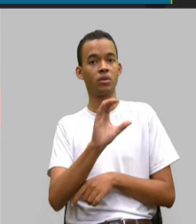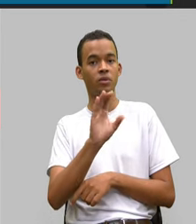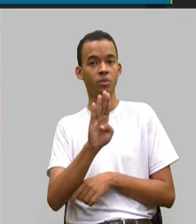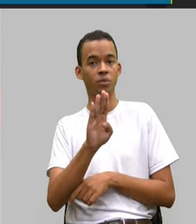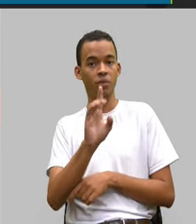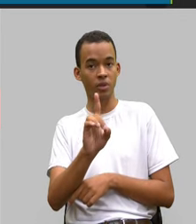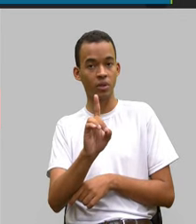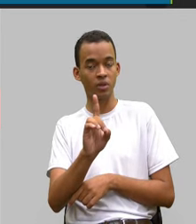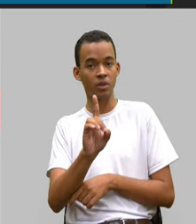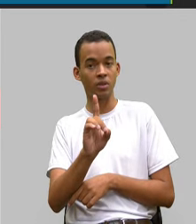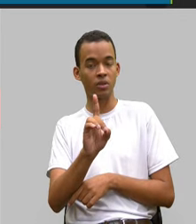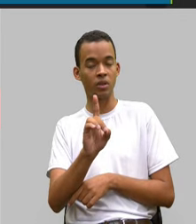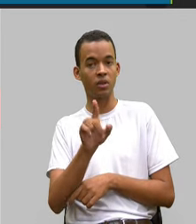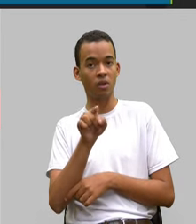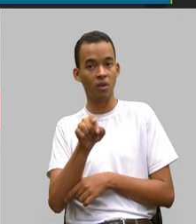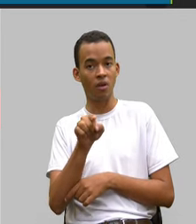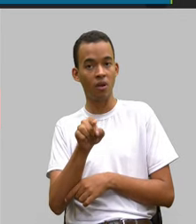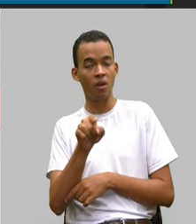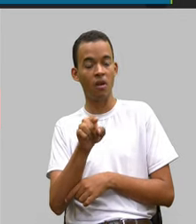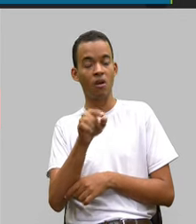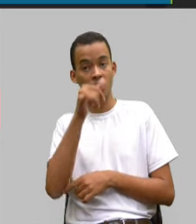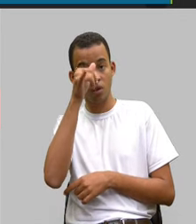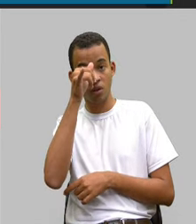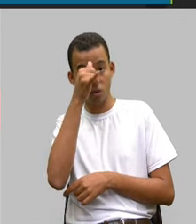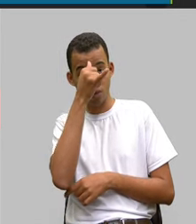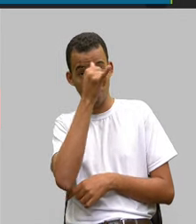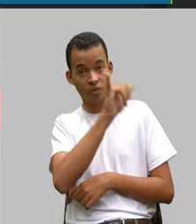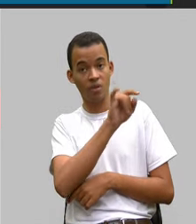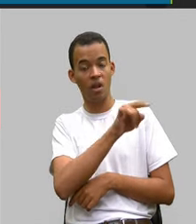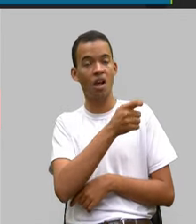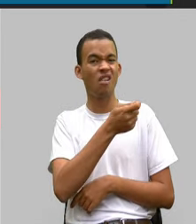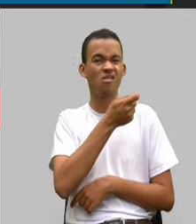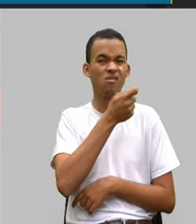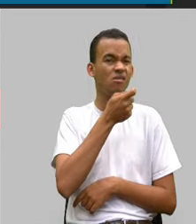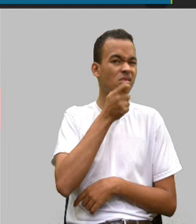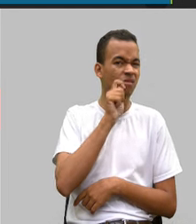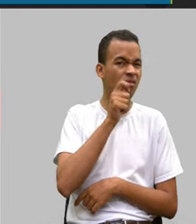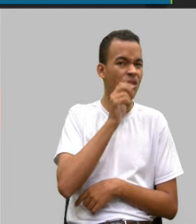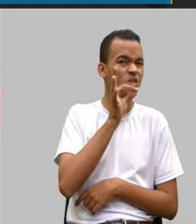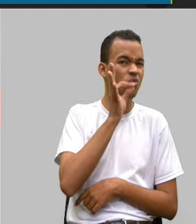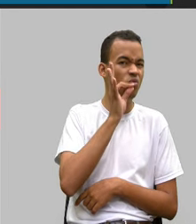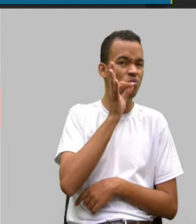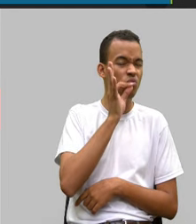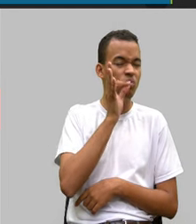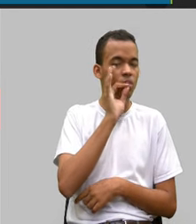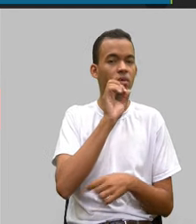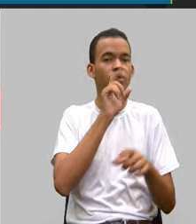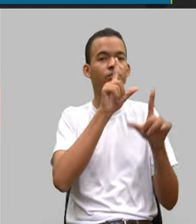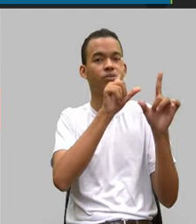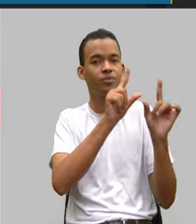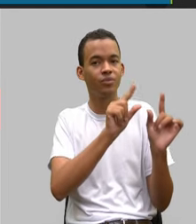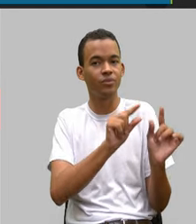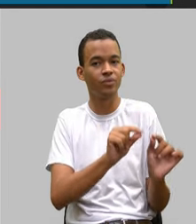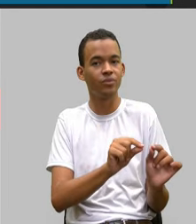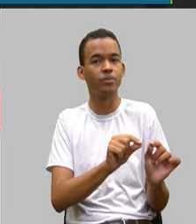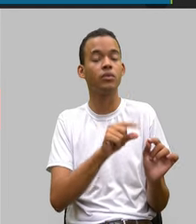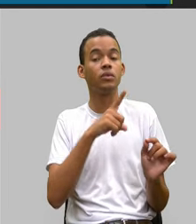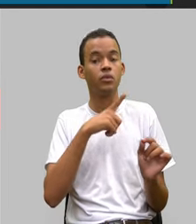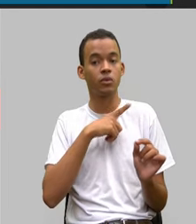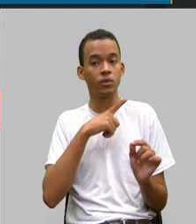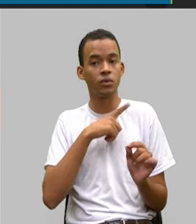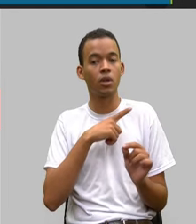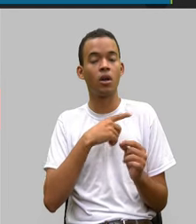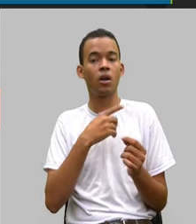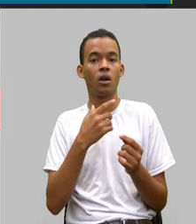maconha e é muito interessante o resultado eh eh nós temos eh já relatos já alguns trabalhos com